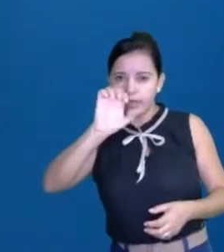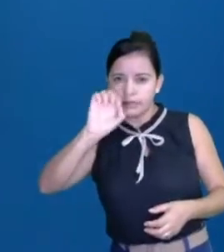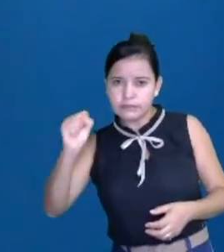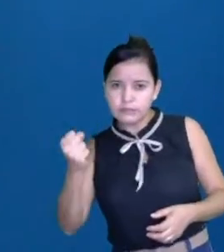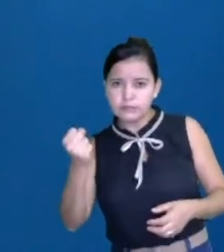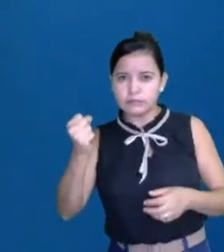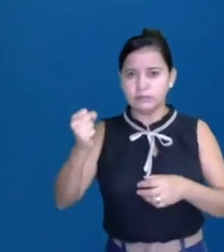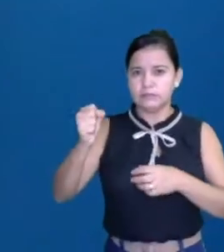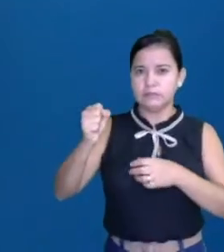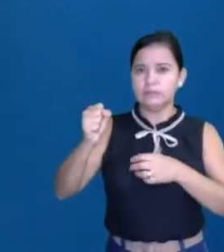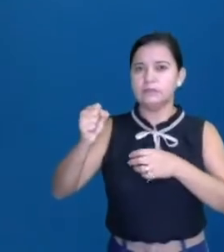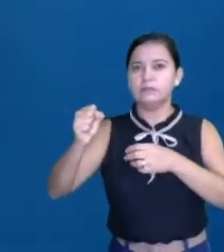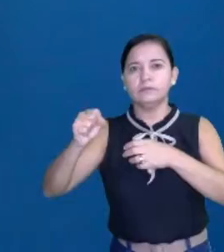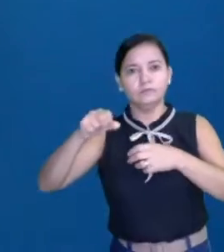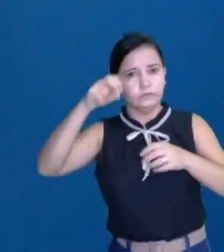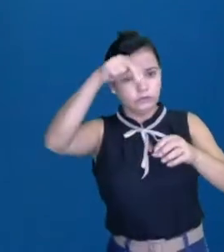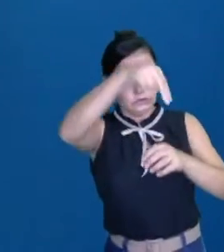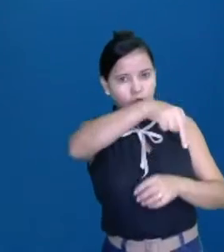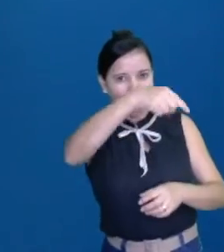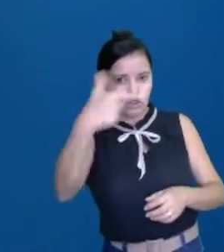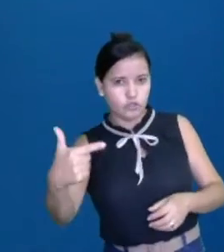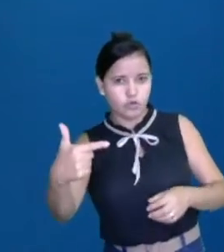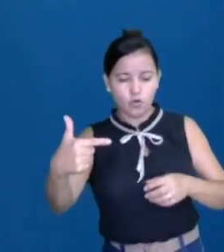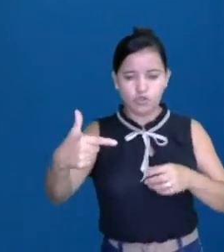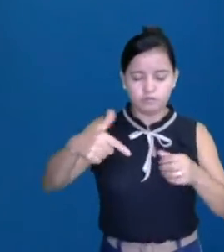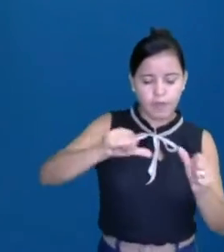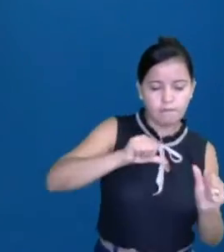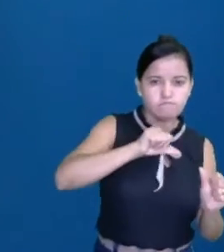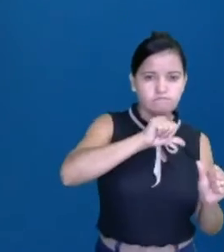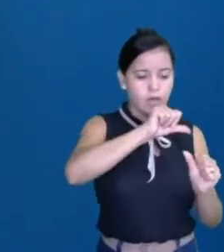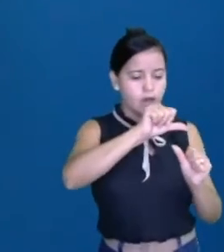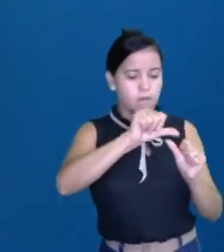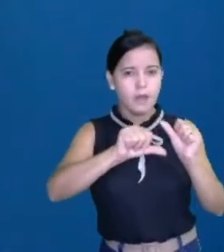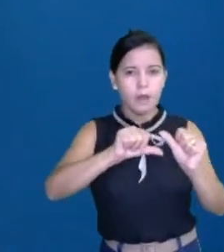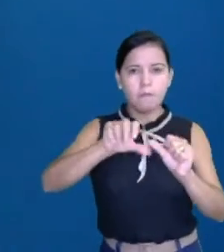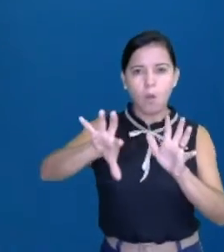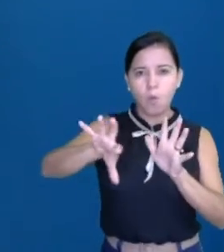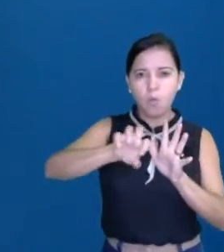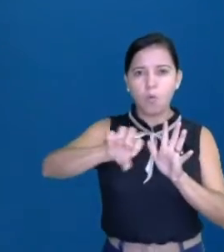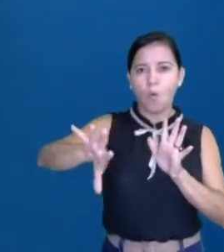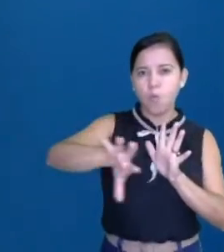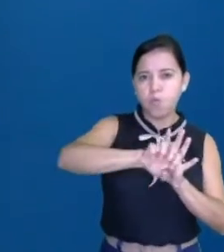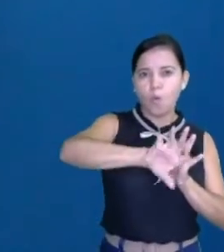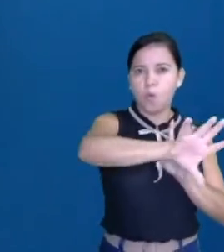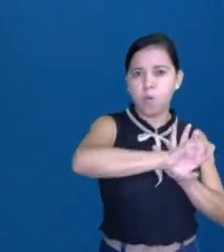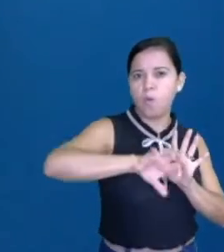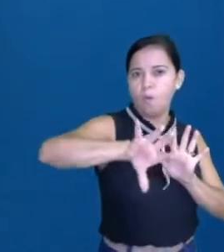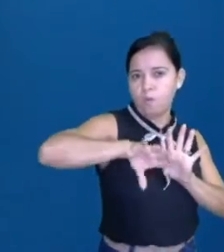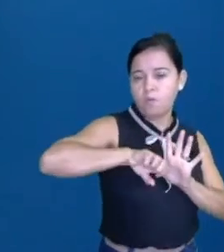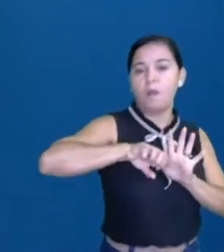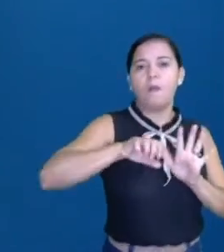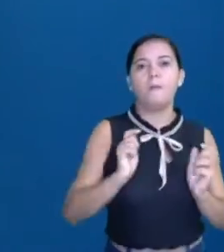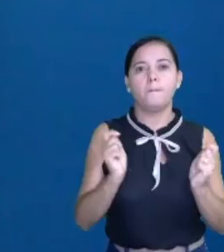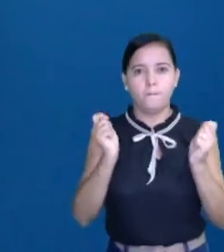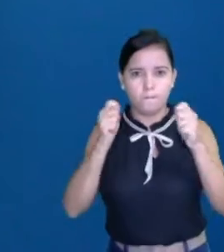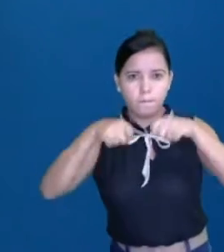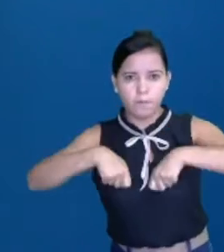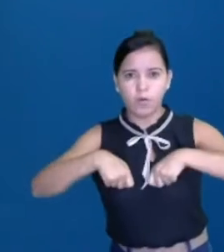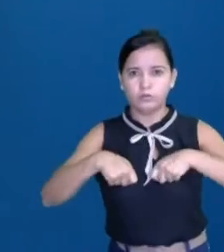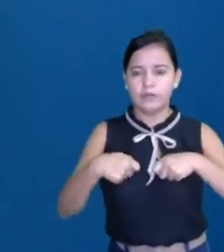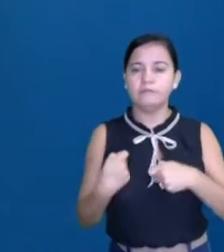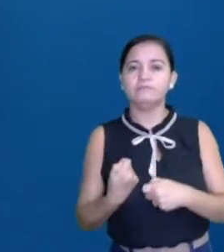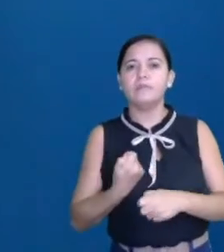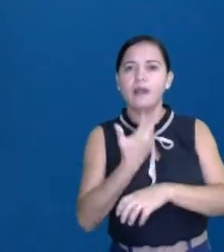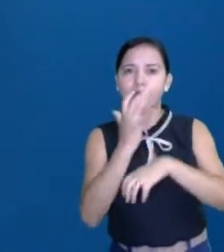nitrogênio e fazer com que ele fique apto a ser absorvido por eles e automaticamente serem absorvidos pelas